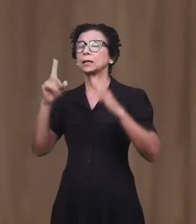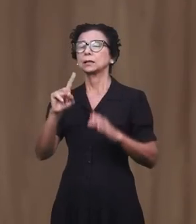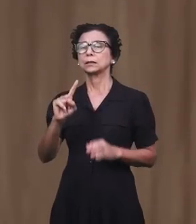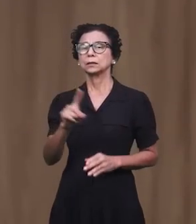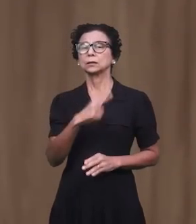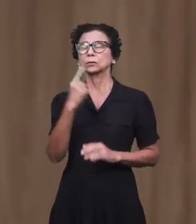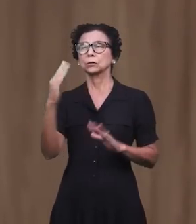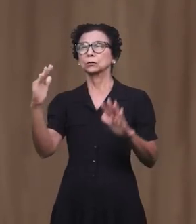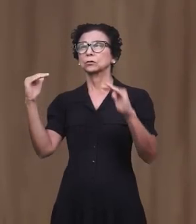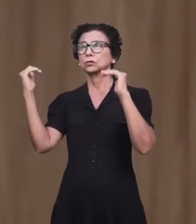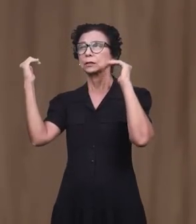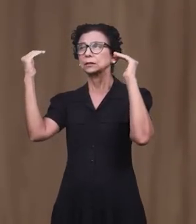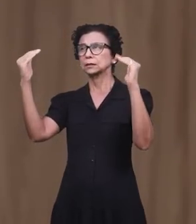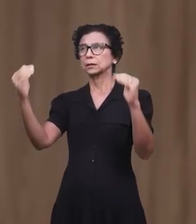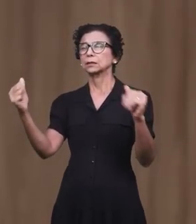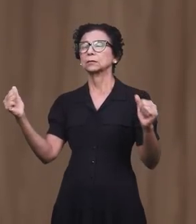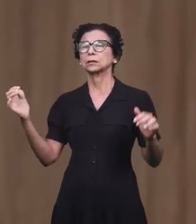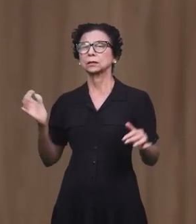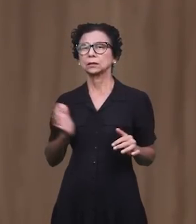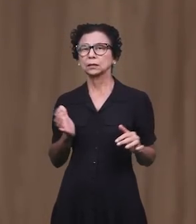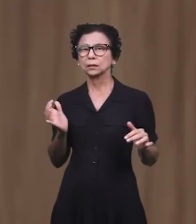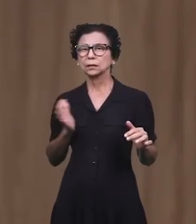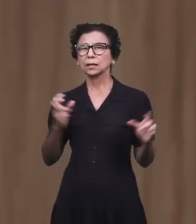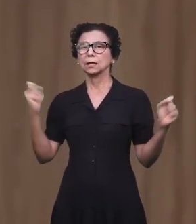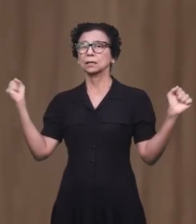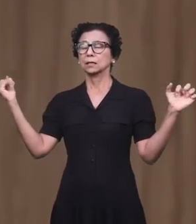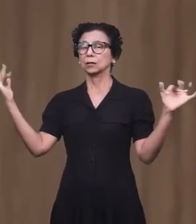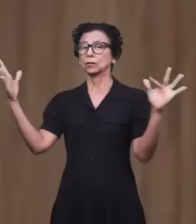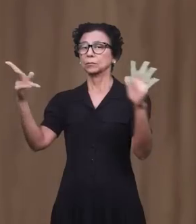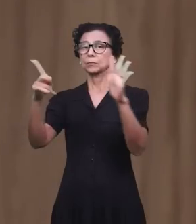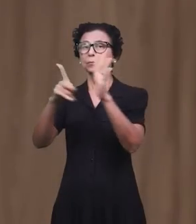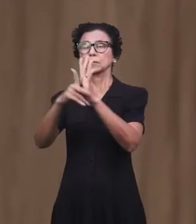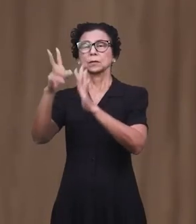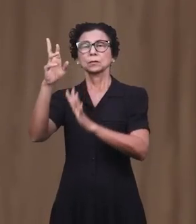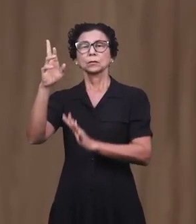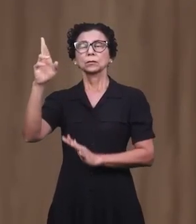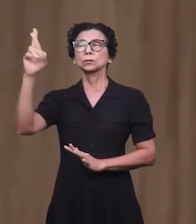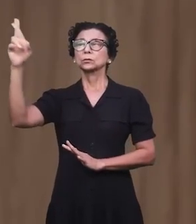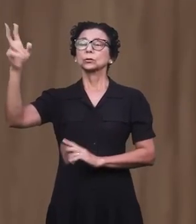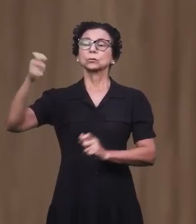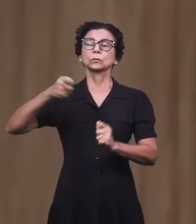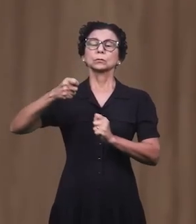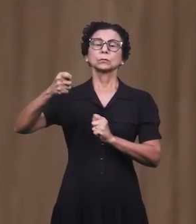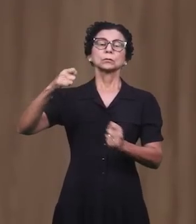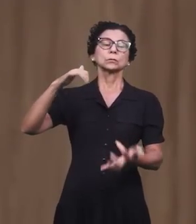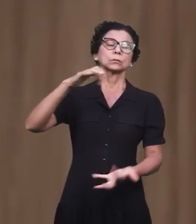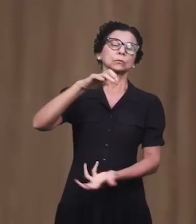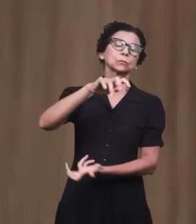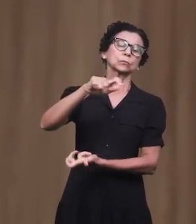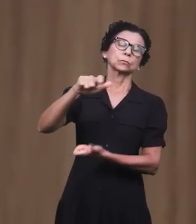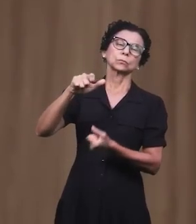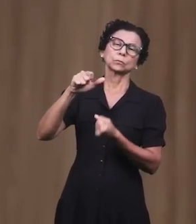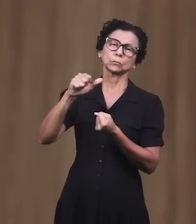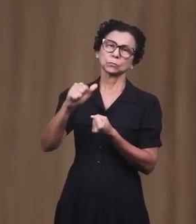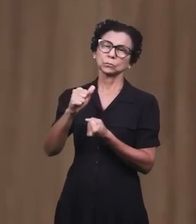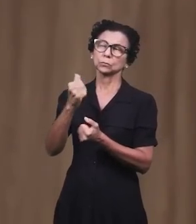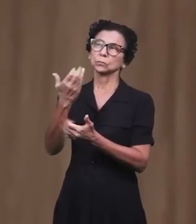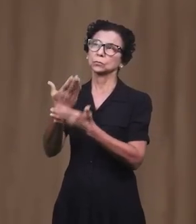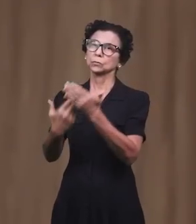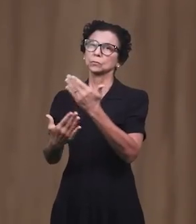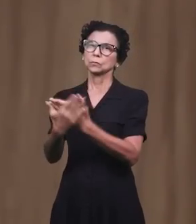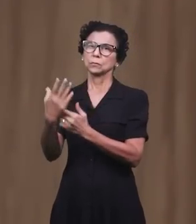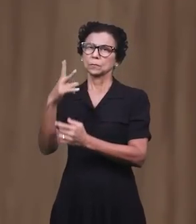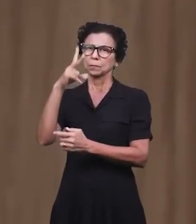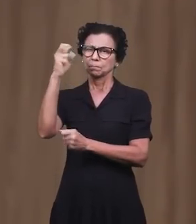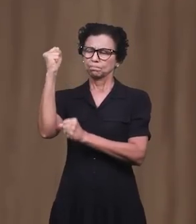chefe. Riquezas e glória vêm de diante de ti, e tu dominas sobre tudo, e na tua mão há força